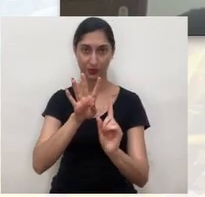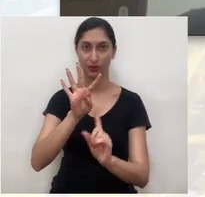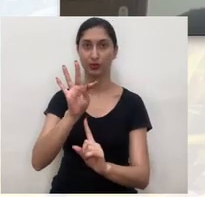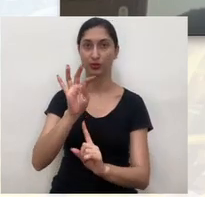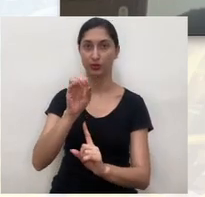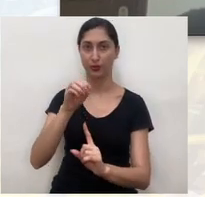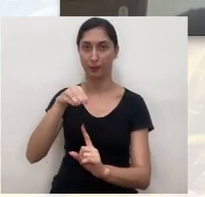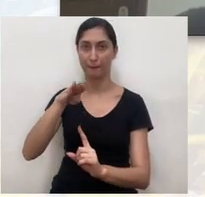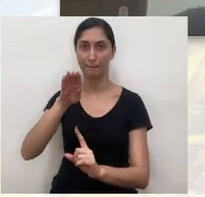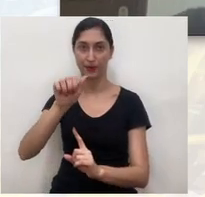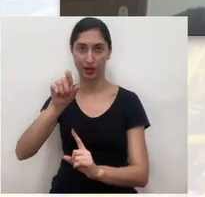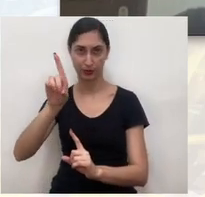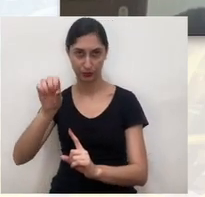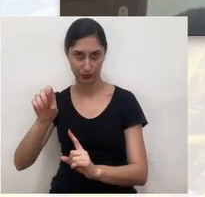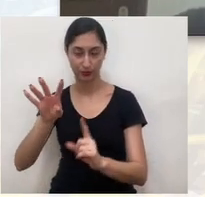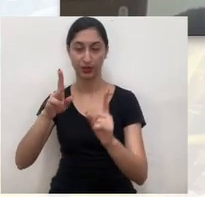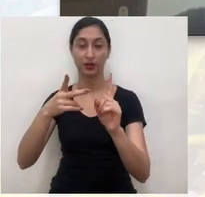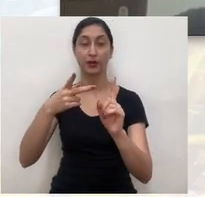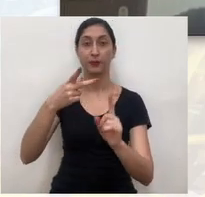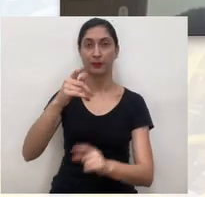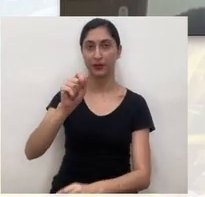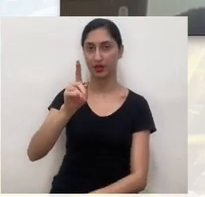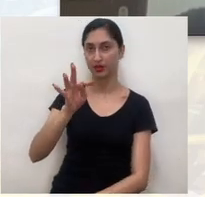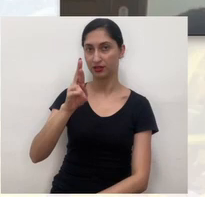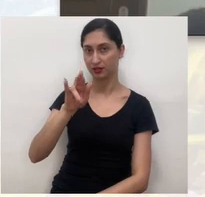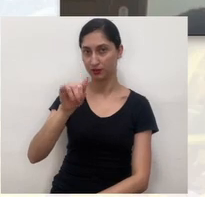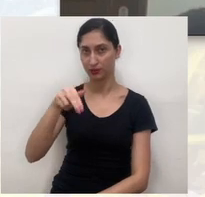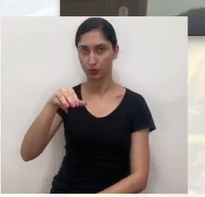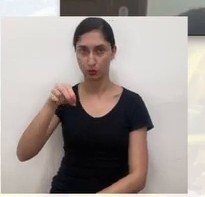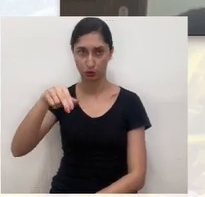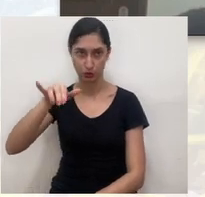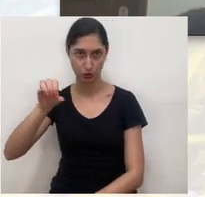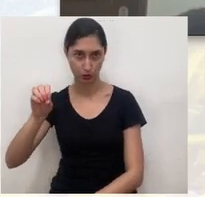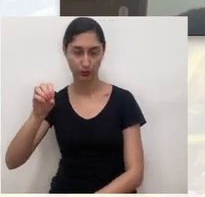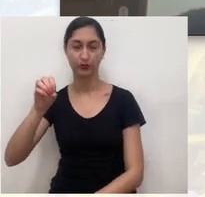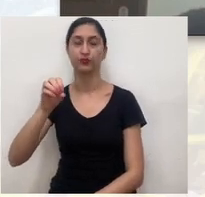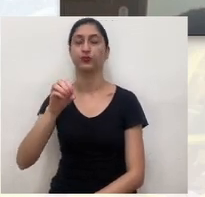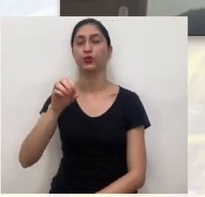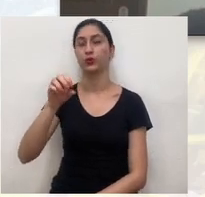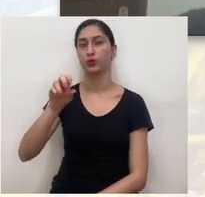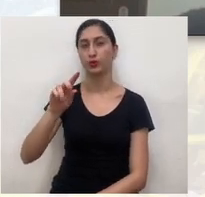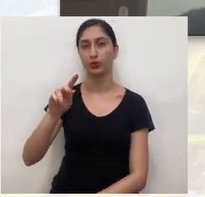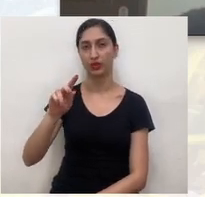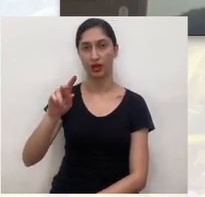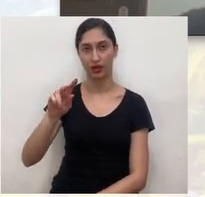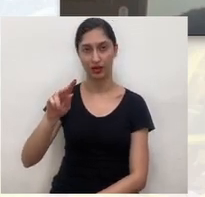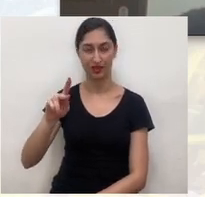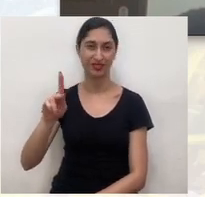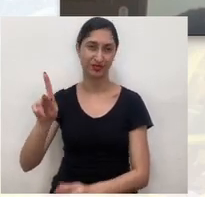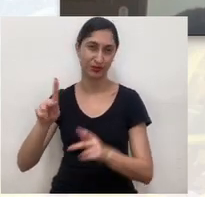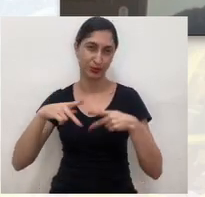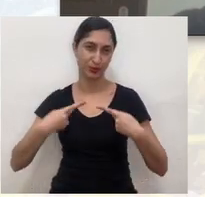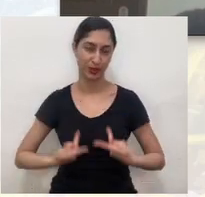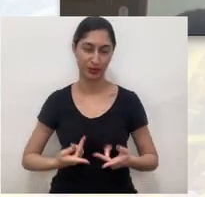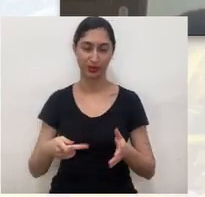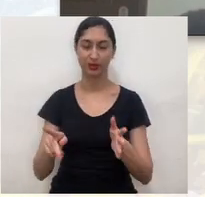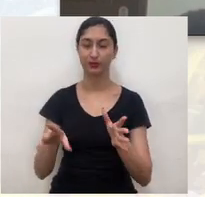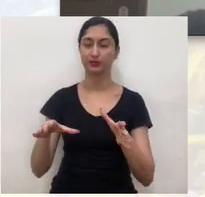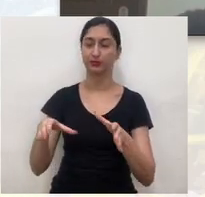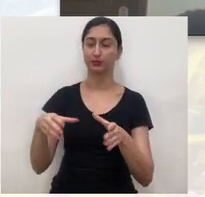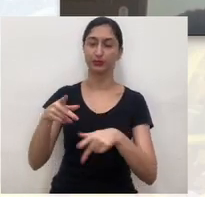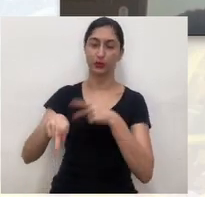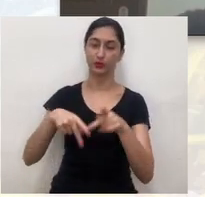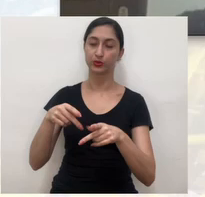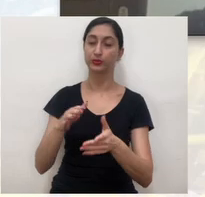da humanidade. E aí eu estava justamente com essa questão de como pensar o tombamento de jardins, que são